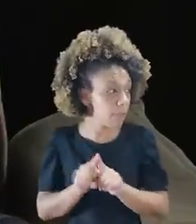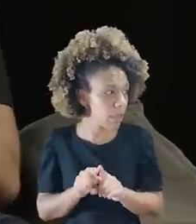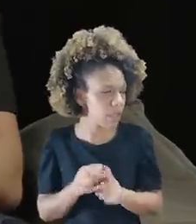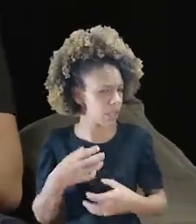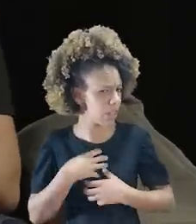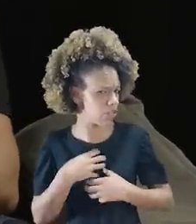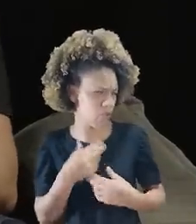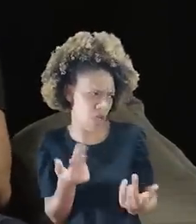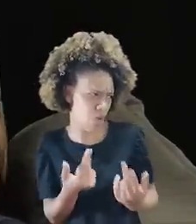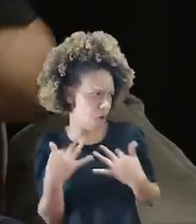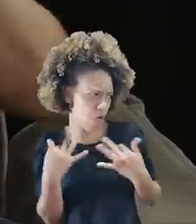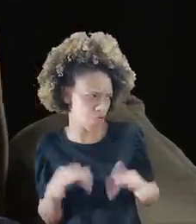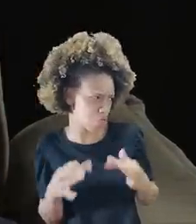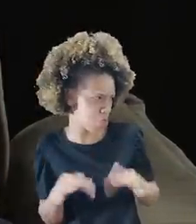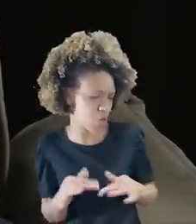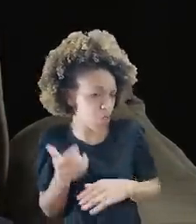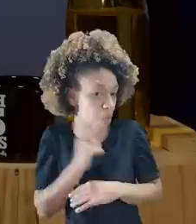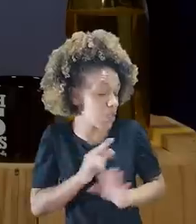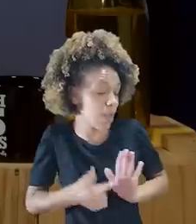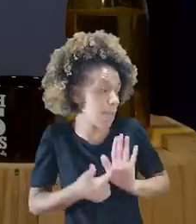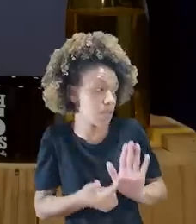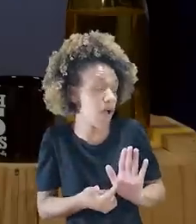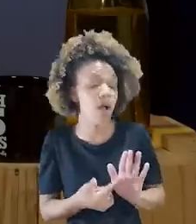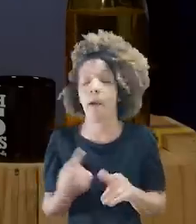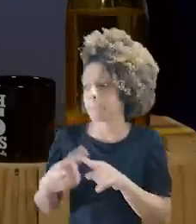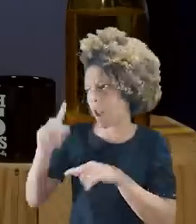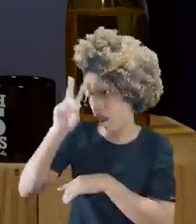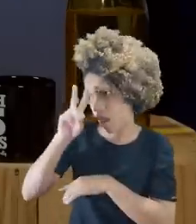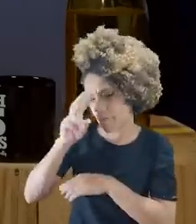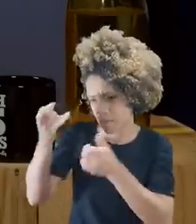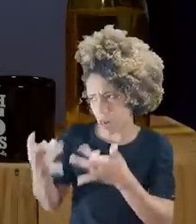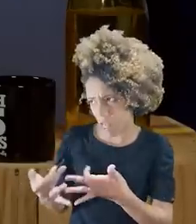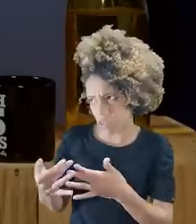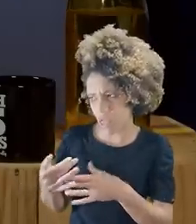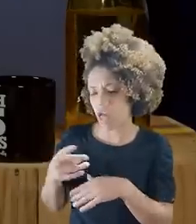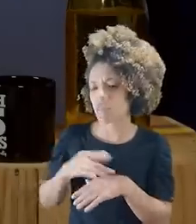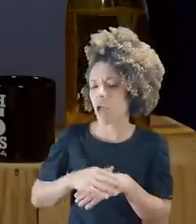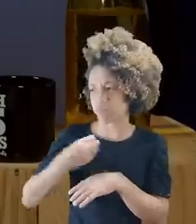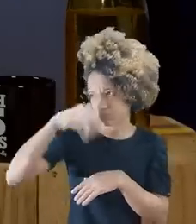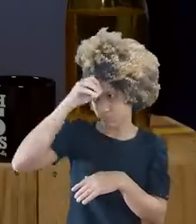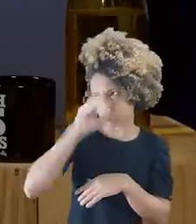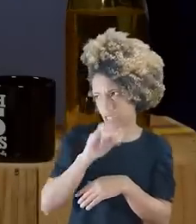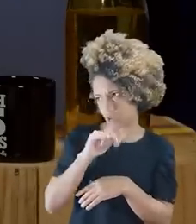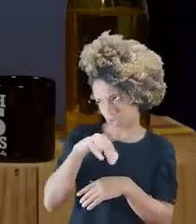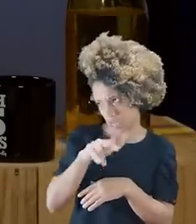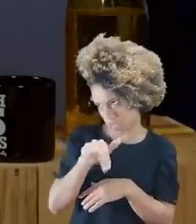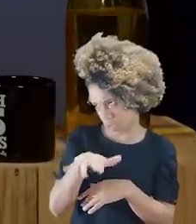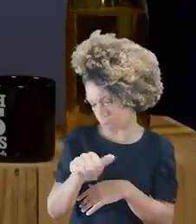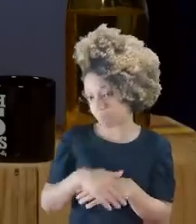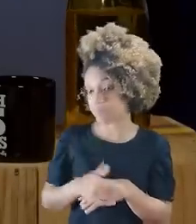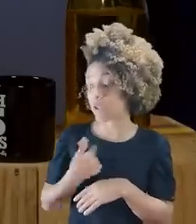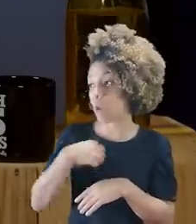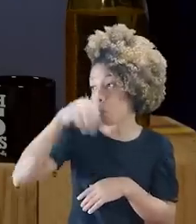deve sentir as mesmas dores que você sente e não consegue expressar porque assim lembra da que a gente tava falando ali fora da ignorância sim enquanto eu era